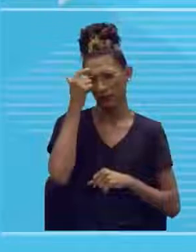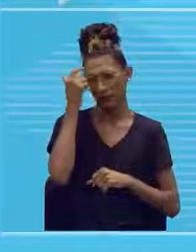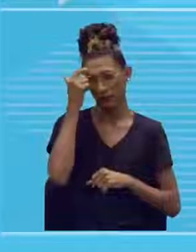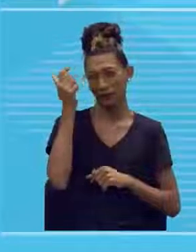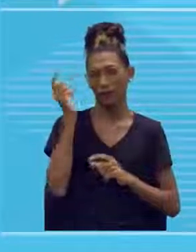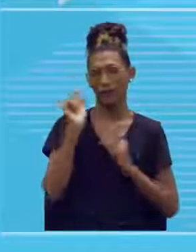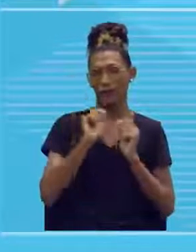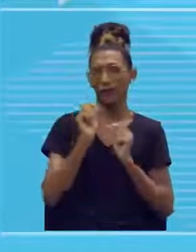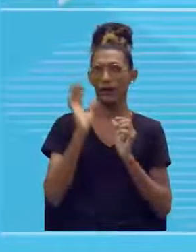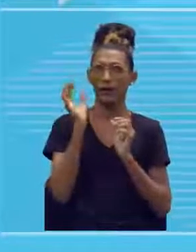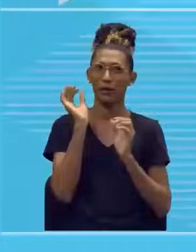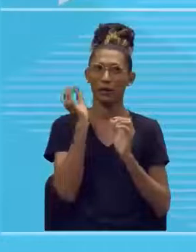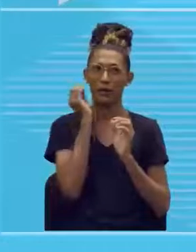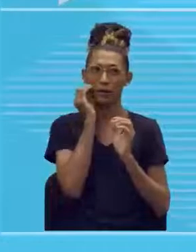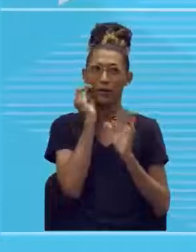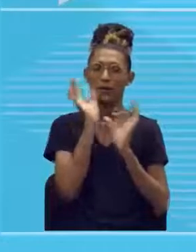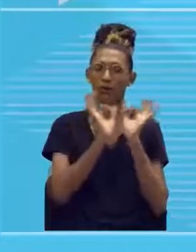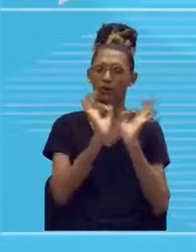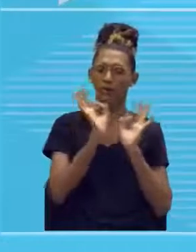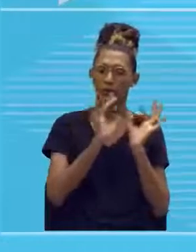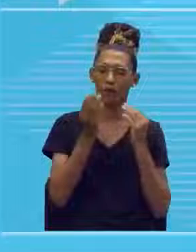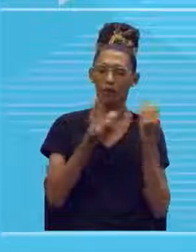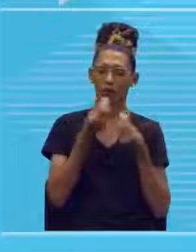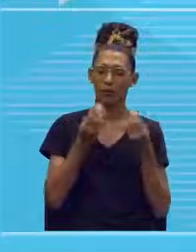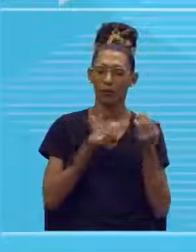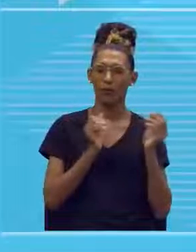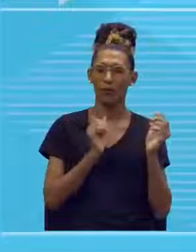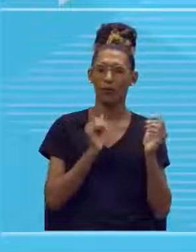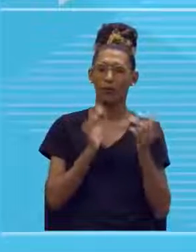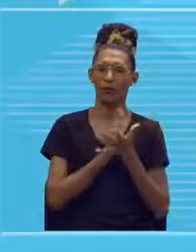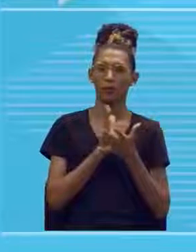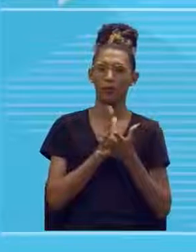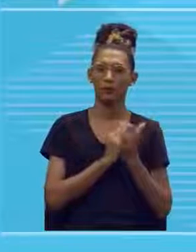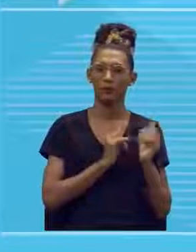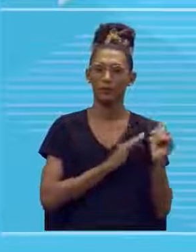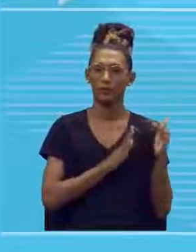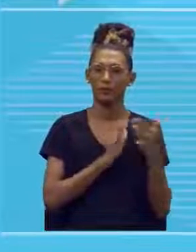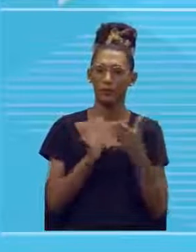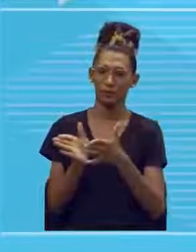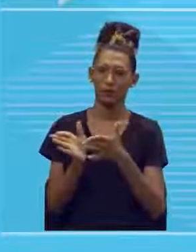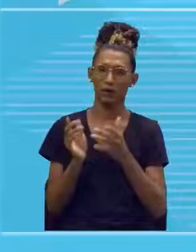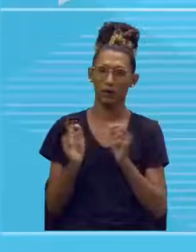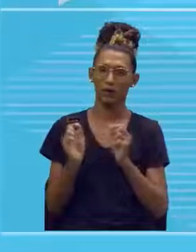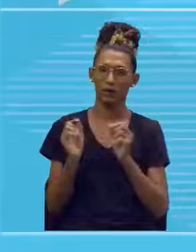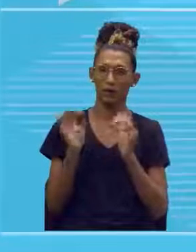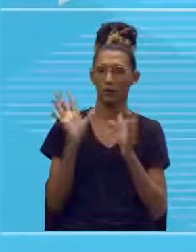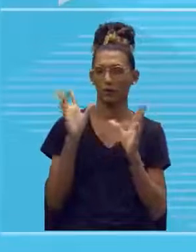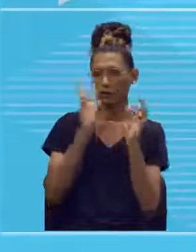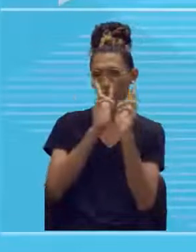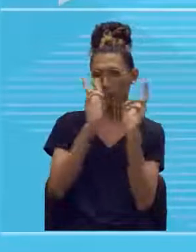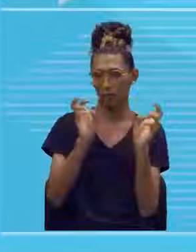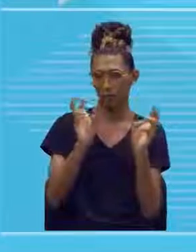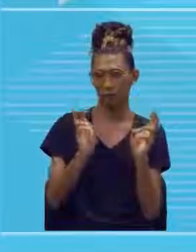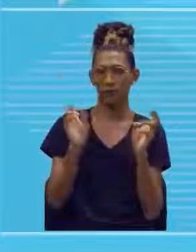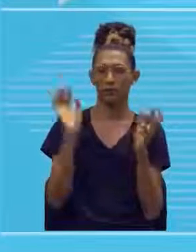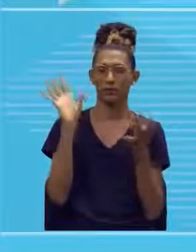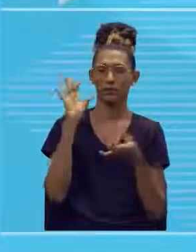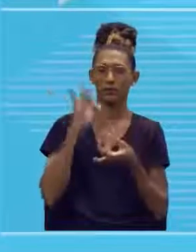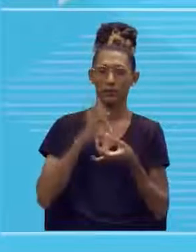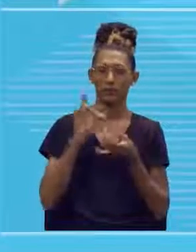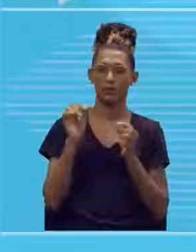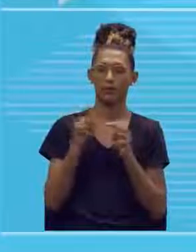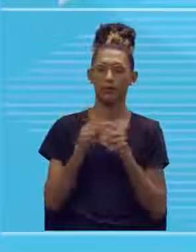trazer para vocês a as questões voltadas para astronomia como os diferentes